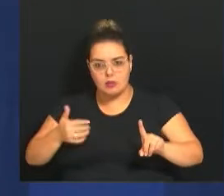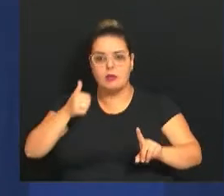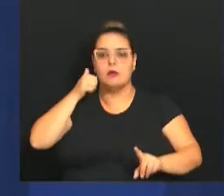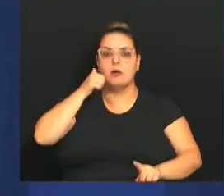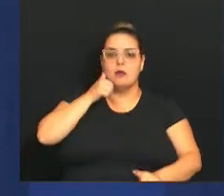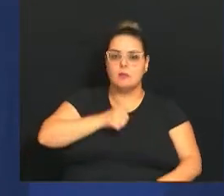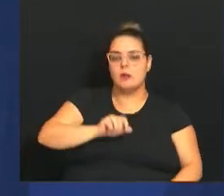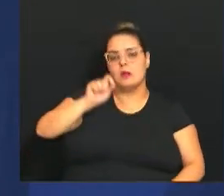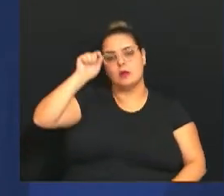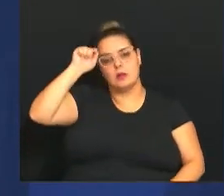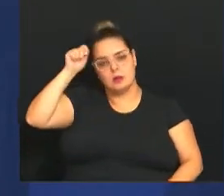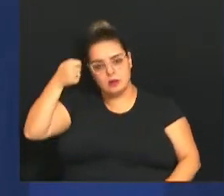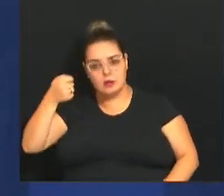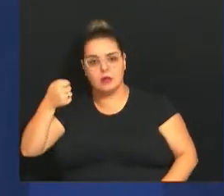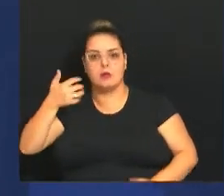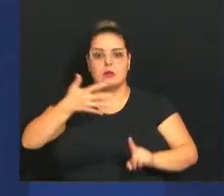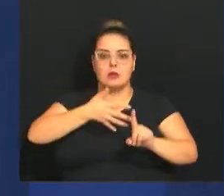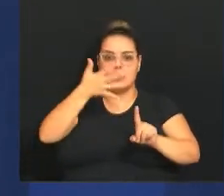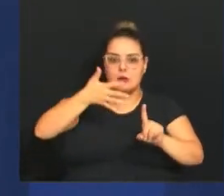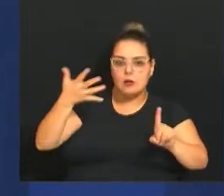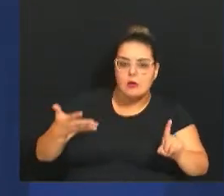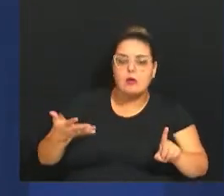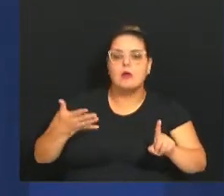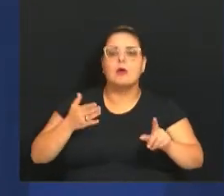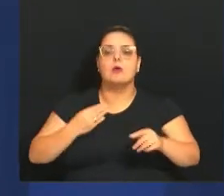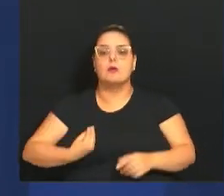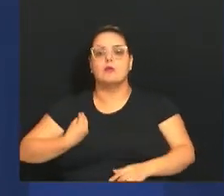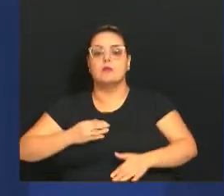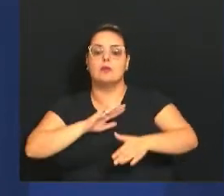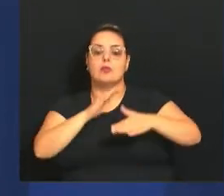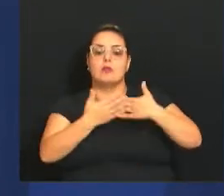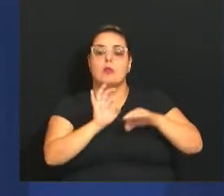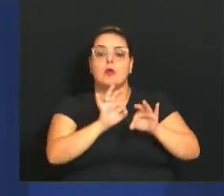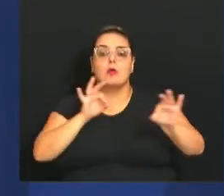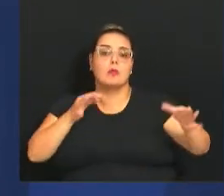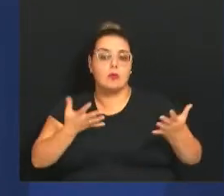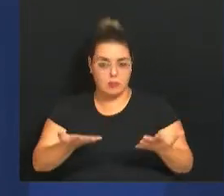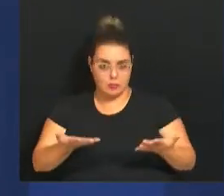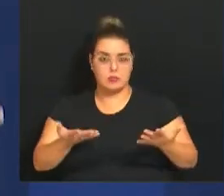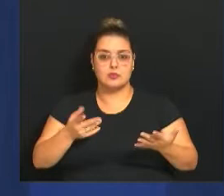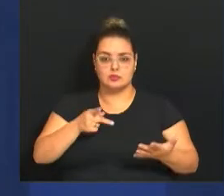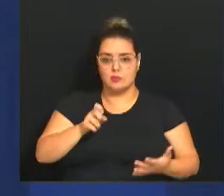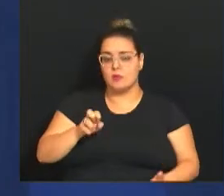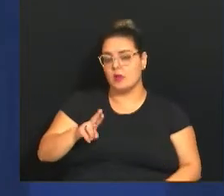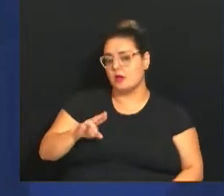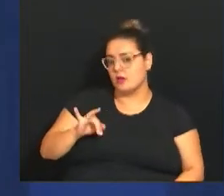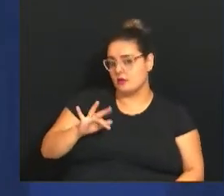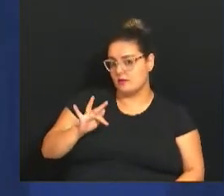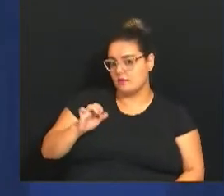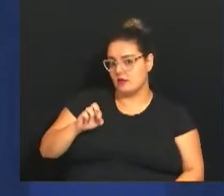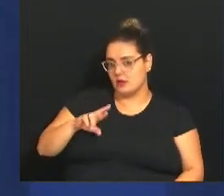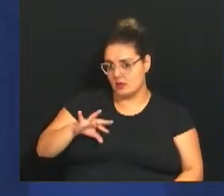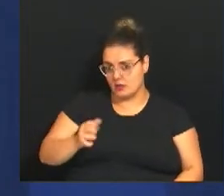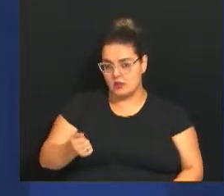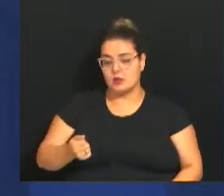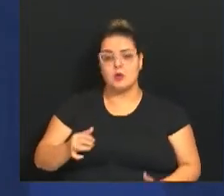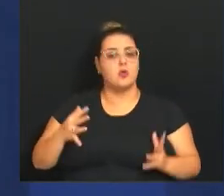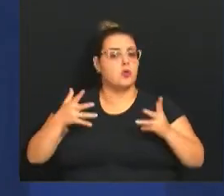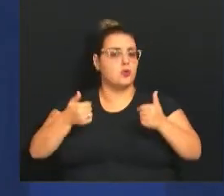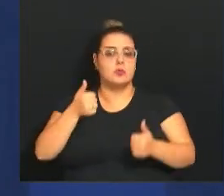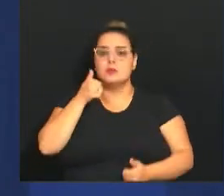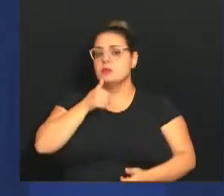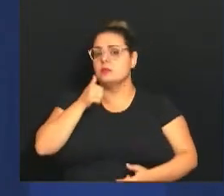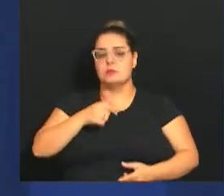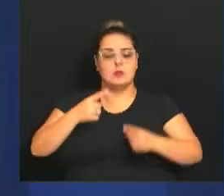que somos nós que mais sofremos justamente com essas violências. Todas as mulheres sofrem com a violência e a gente tem visto que